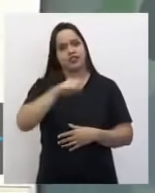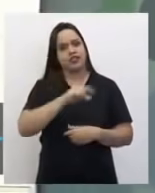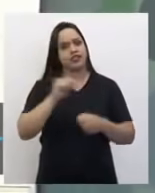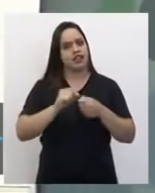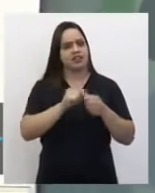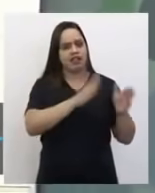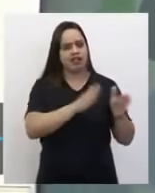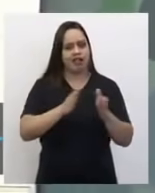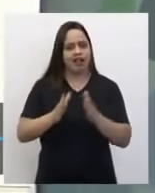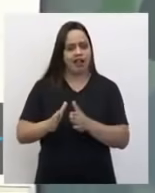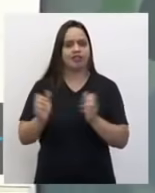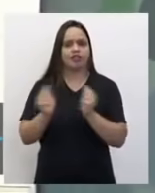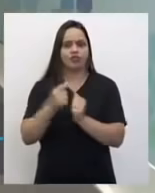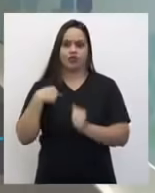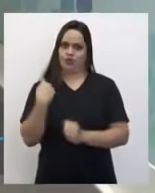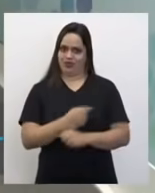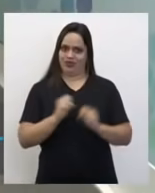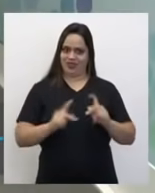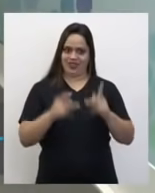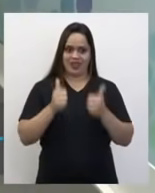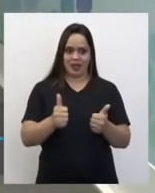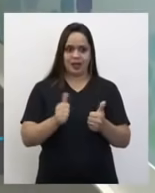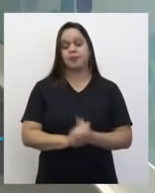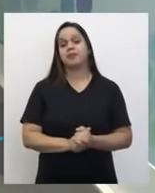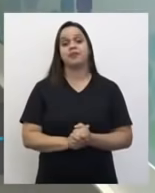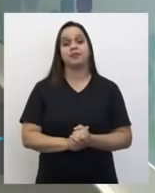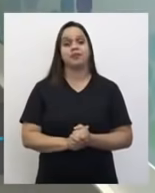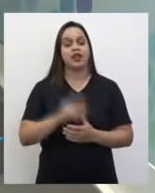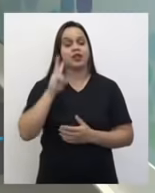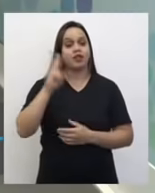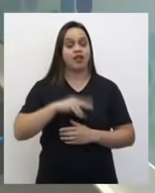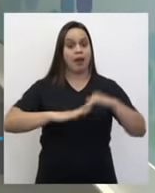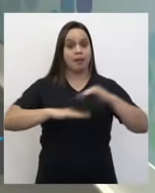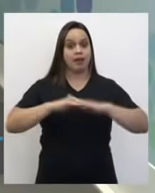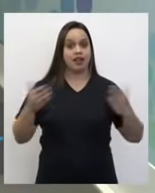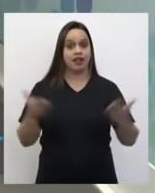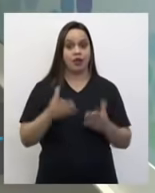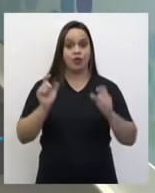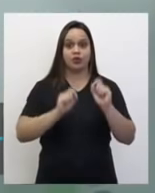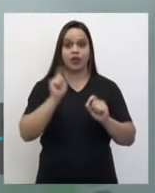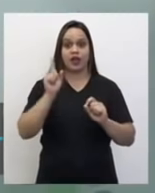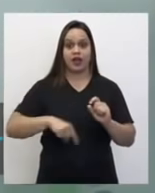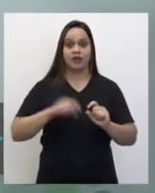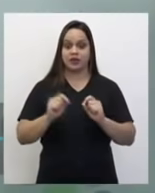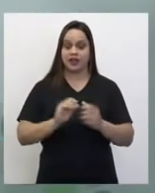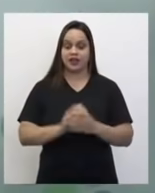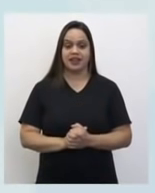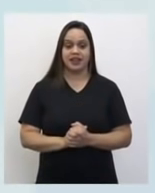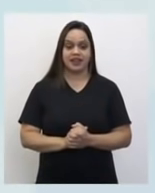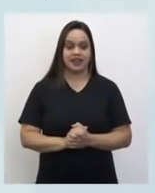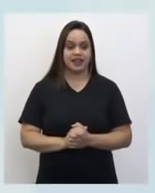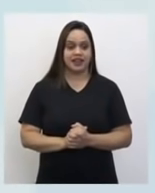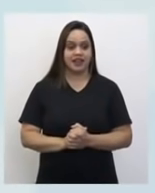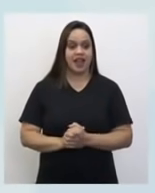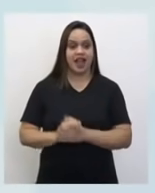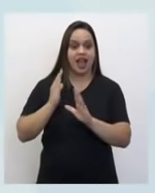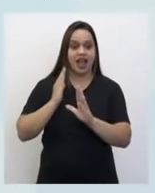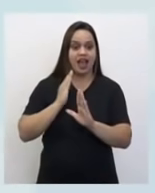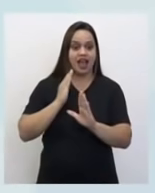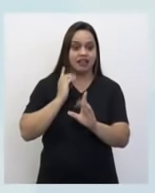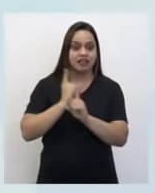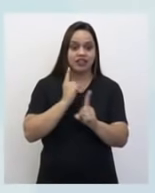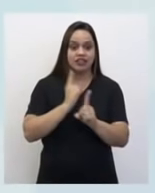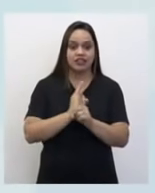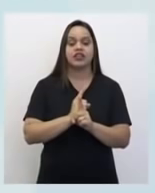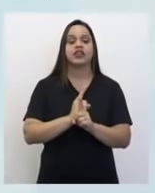o passo a passo junto com a gente, né, Ju? Isso aí. E vamos paraa habilidade aí de hoje, identificar a presença